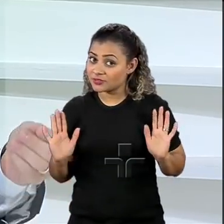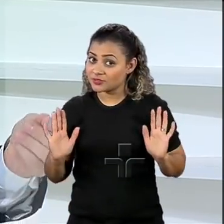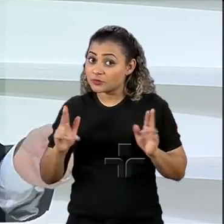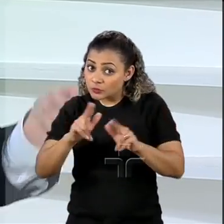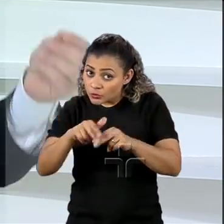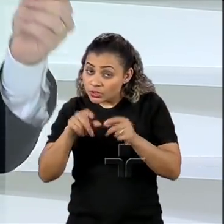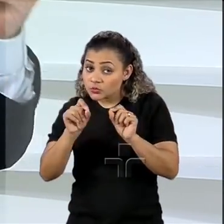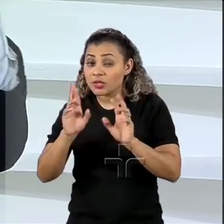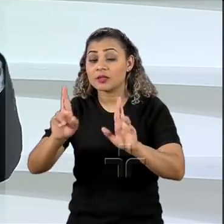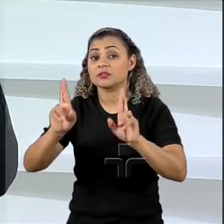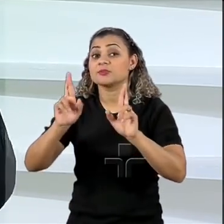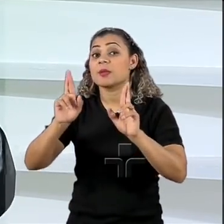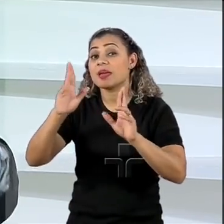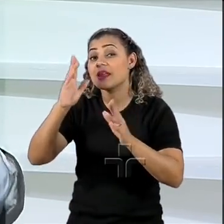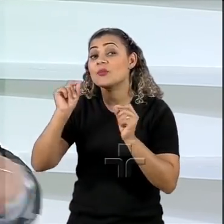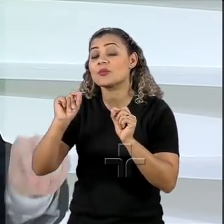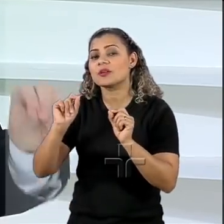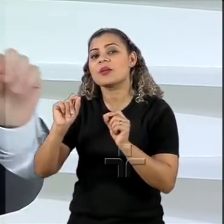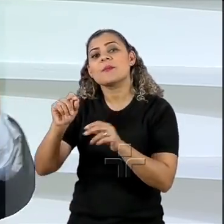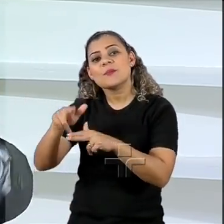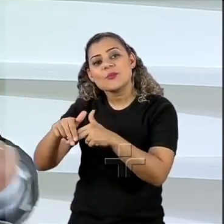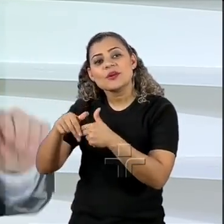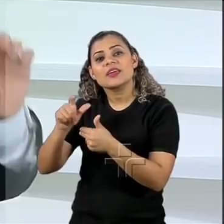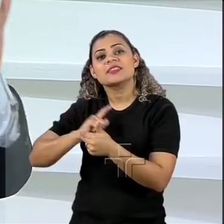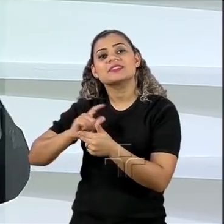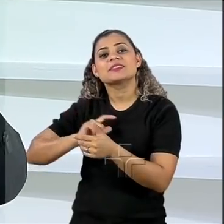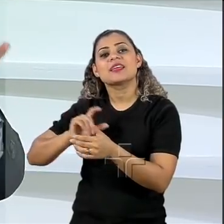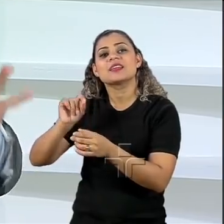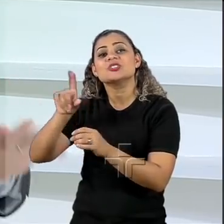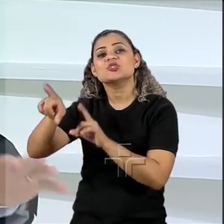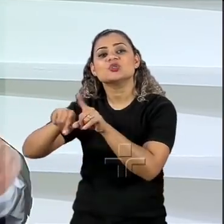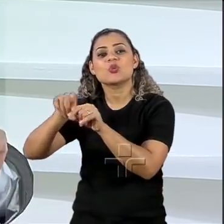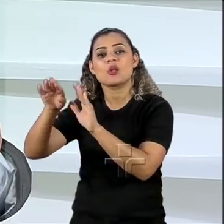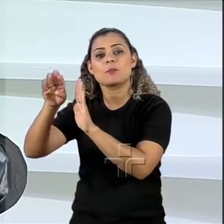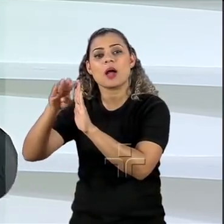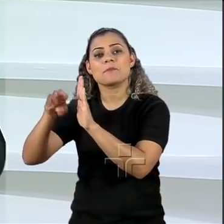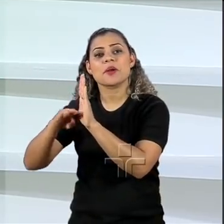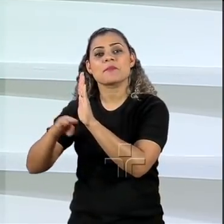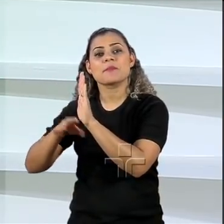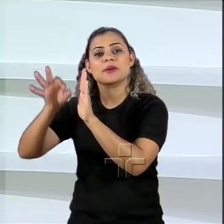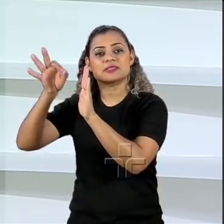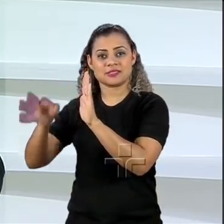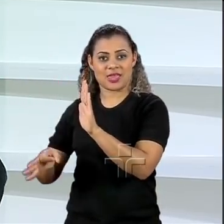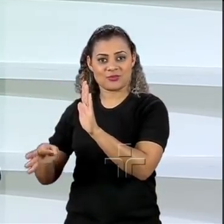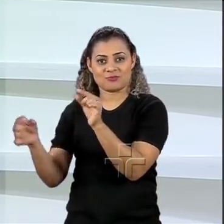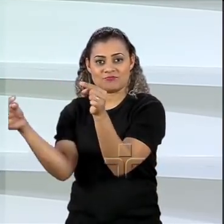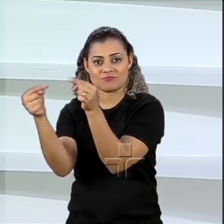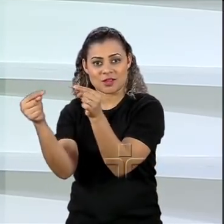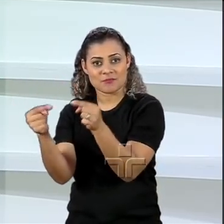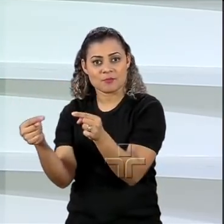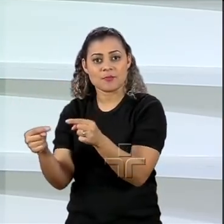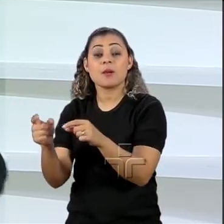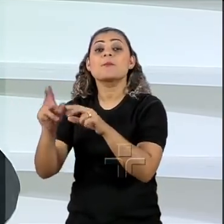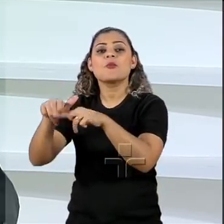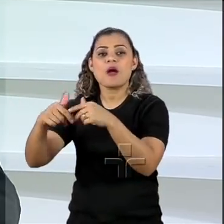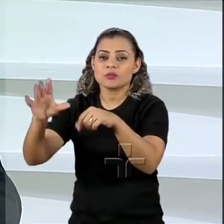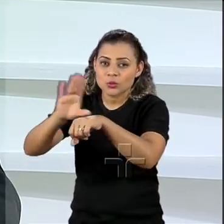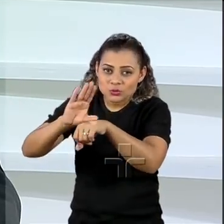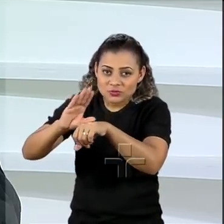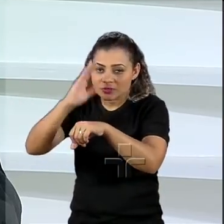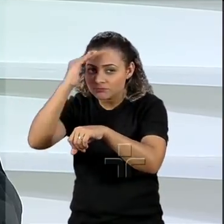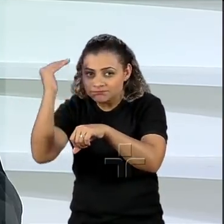que seja justa porque adotou os meios adequados em respeito ao Estado de Direito, às garantias constitucionais, etc., para se